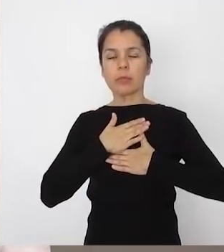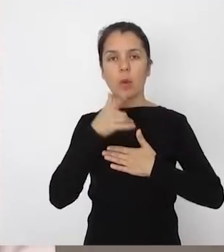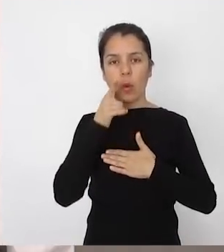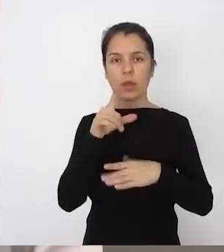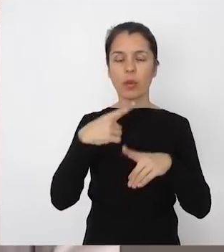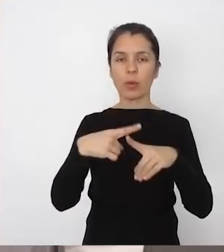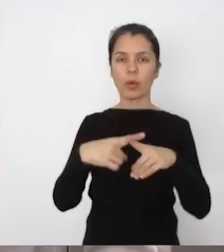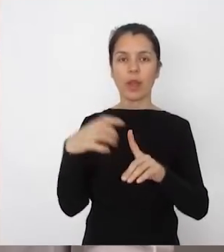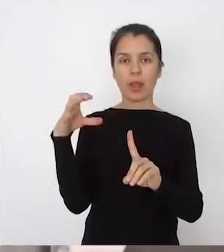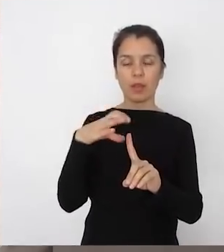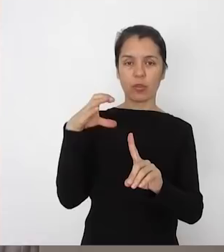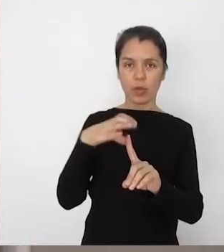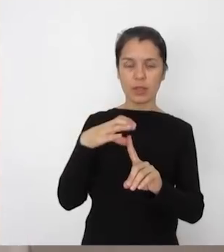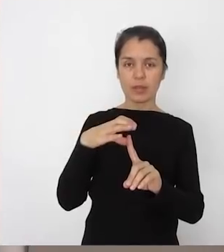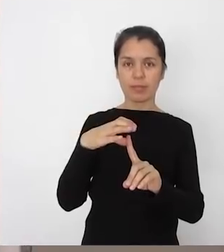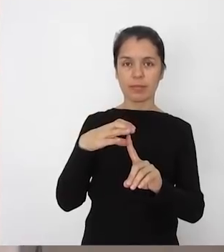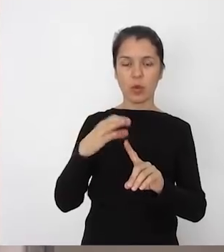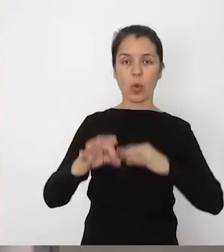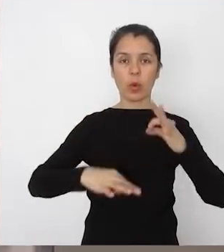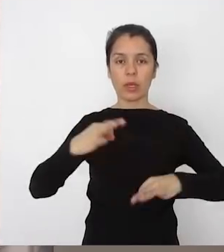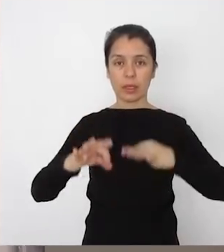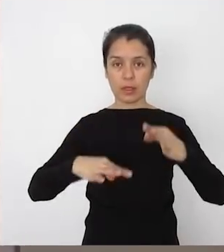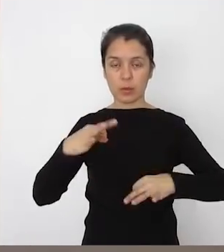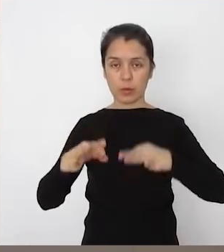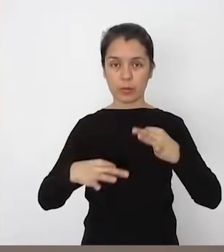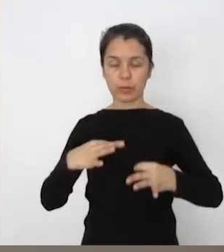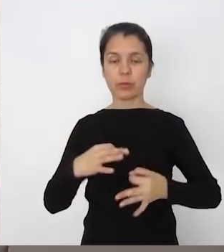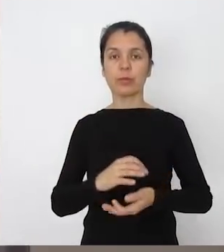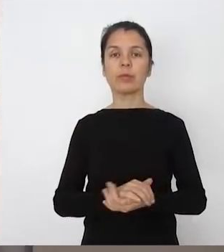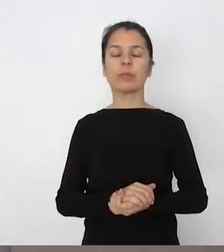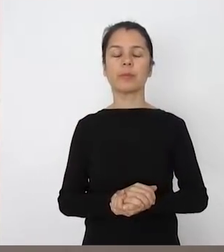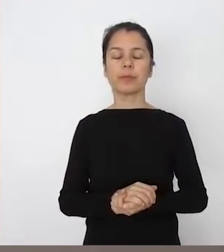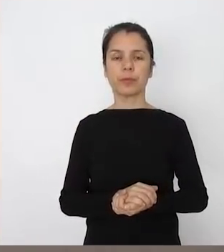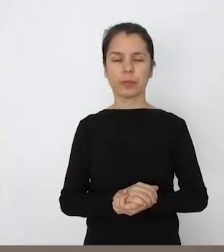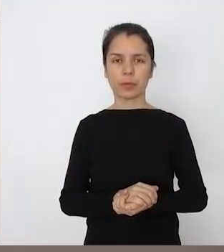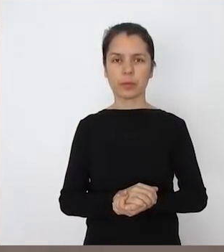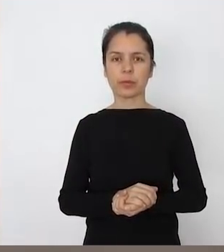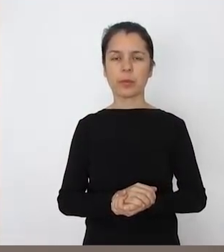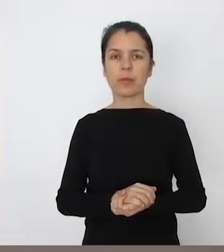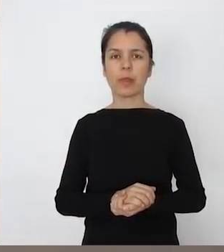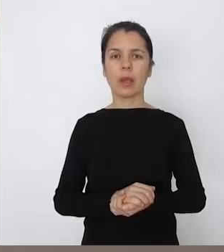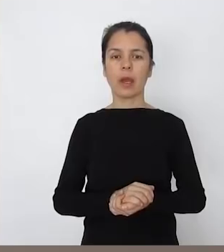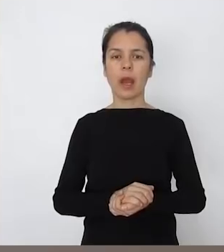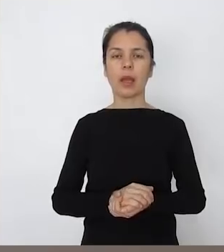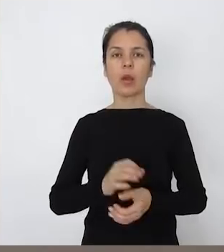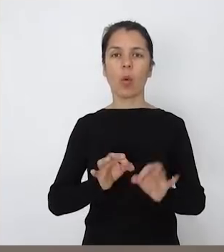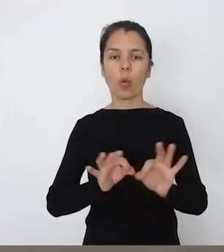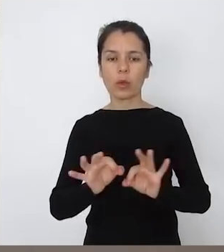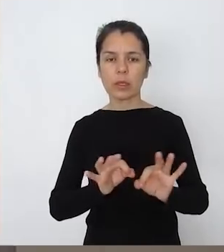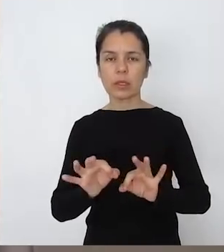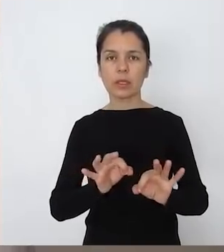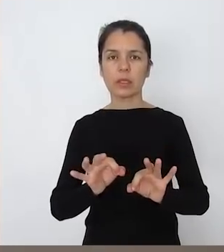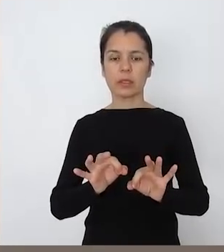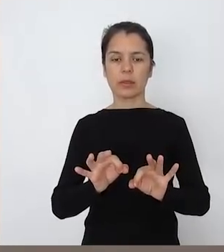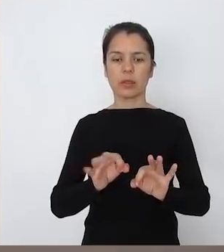você dizer que pessoas que têm toque, aquela mania de ficar contando placa de carro na rua, ajeitando a casa tudo direitinho, os livros tudo certinho, esse